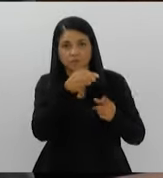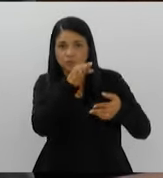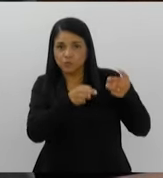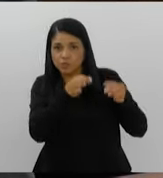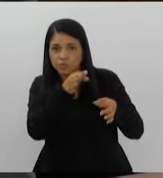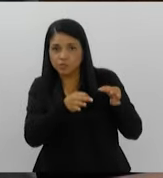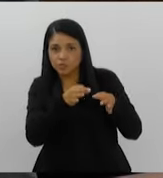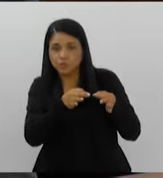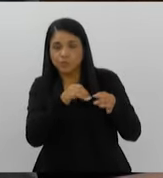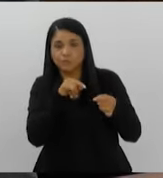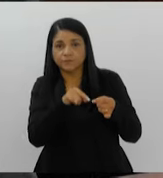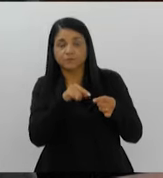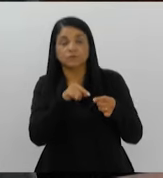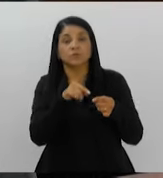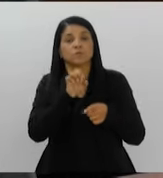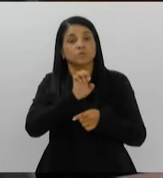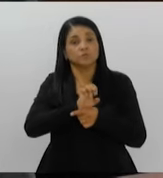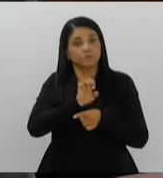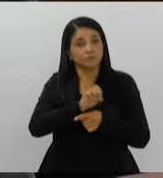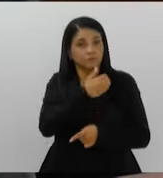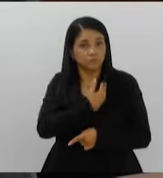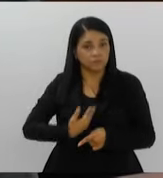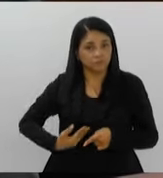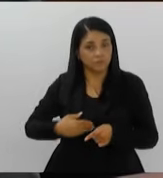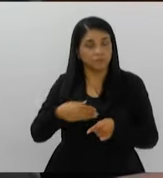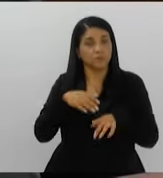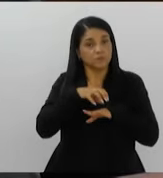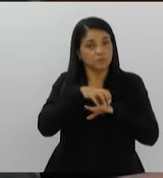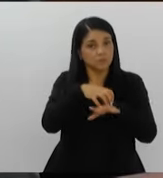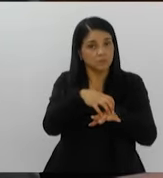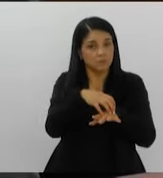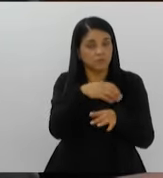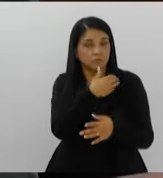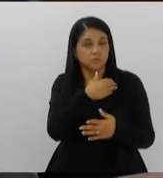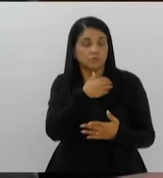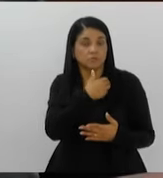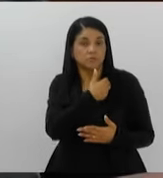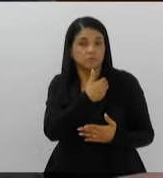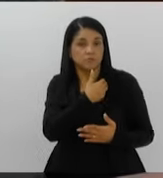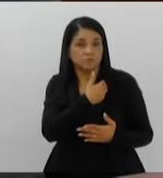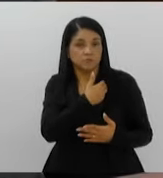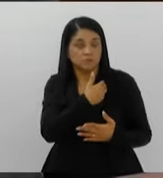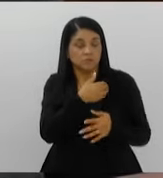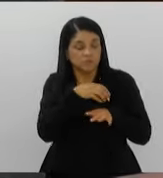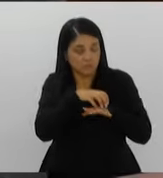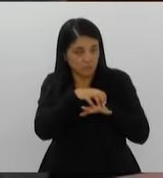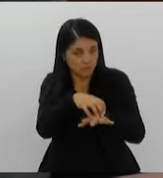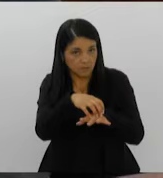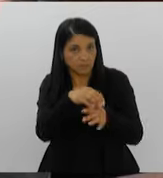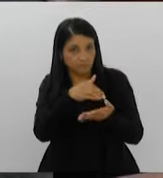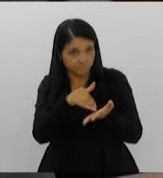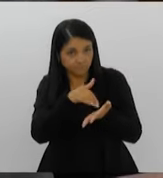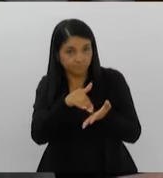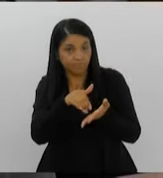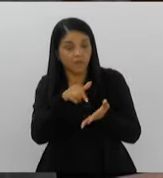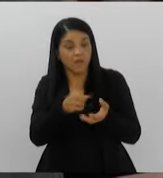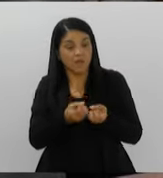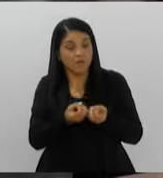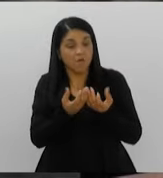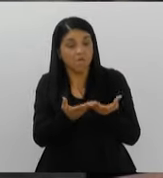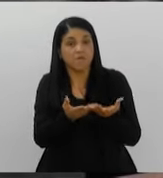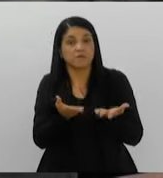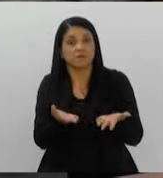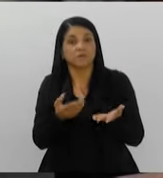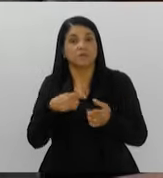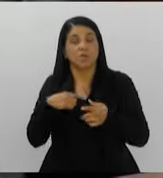Estado, através da Secretaria de Transporte, é o poder concedente, e aí falo como presidente